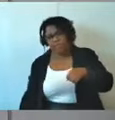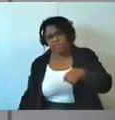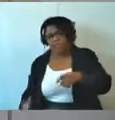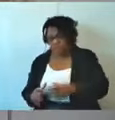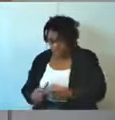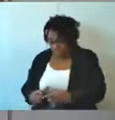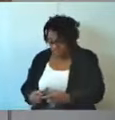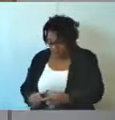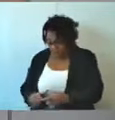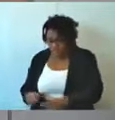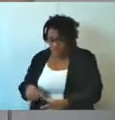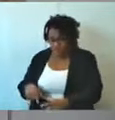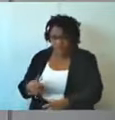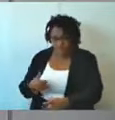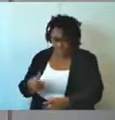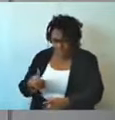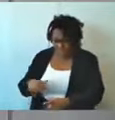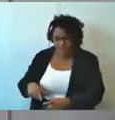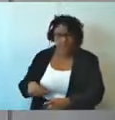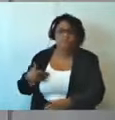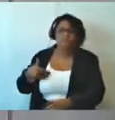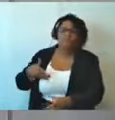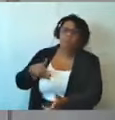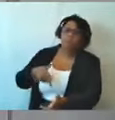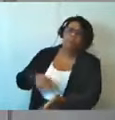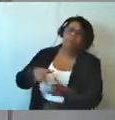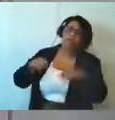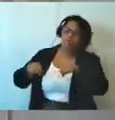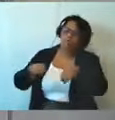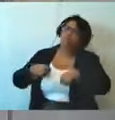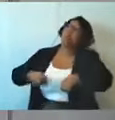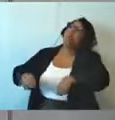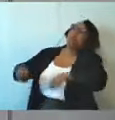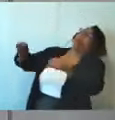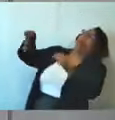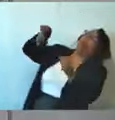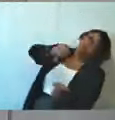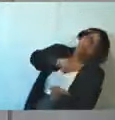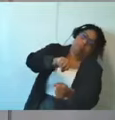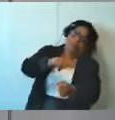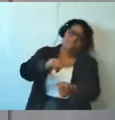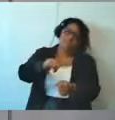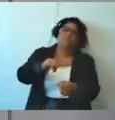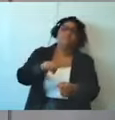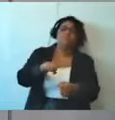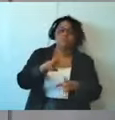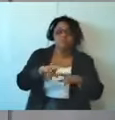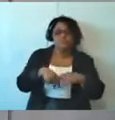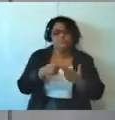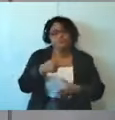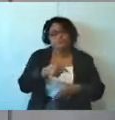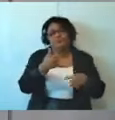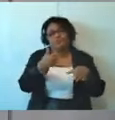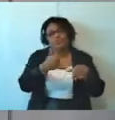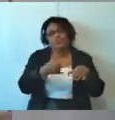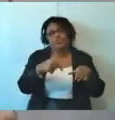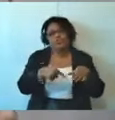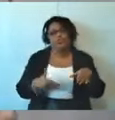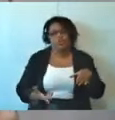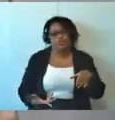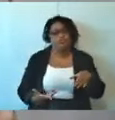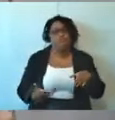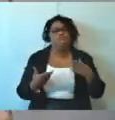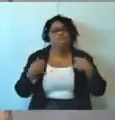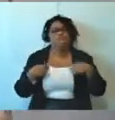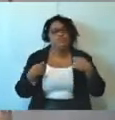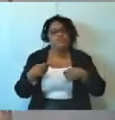o motoqueiro. Aí ninguém sabe por que aquele motoqueiro caiu. Foi aquela poça de óleo. Então, nós temos que ter fiscalização, temos que preocupar com a vida,